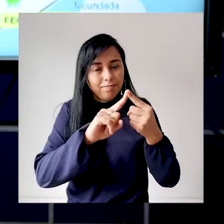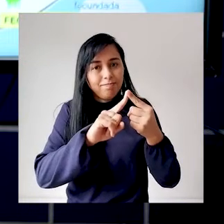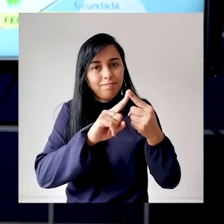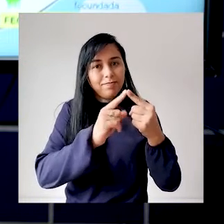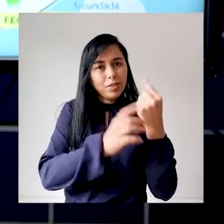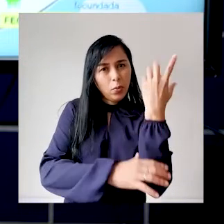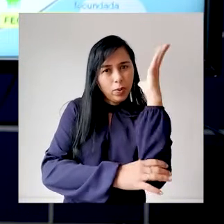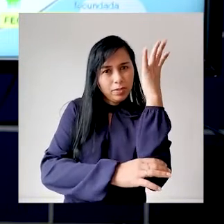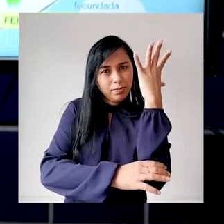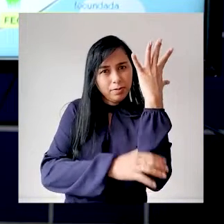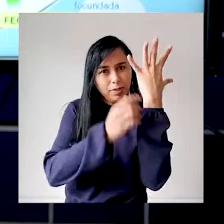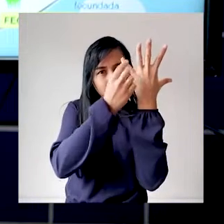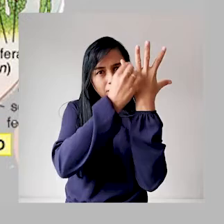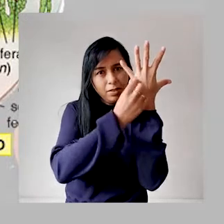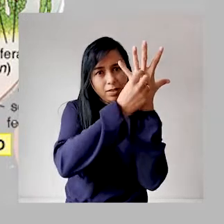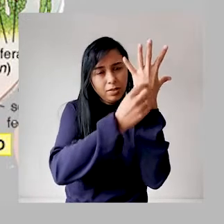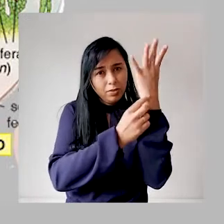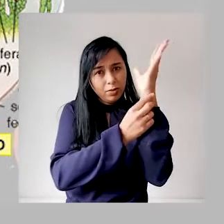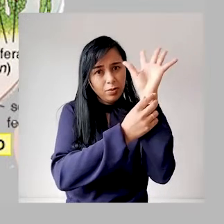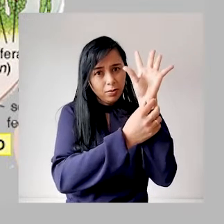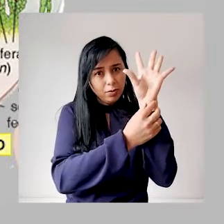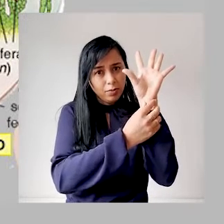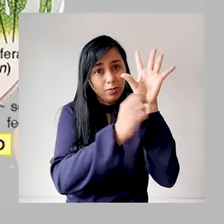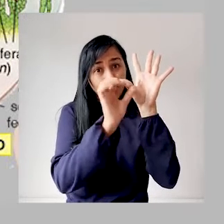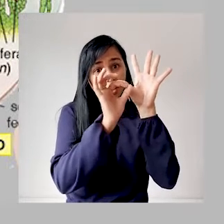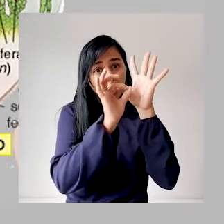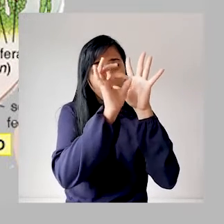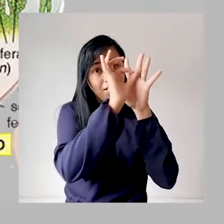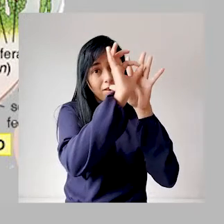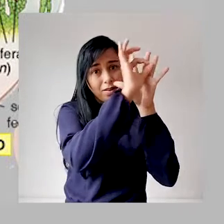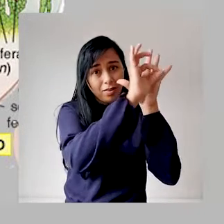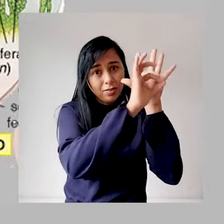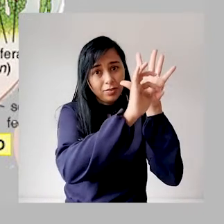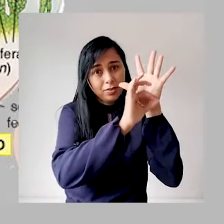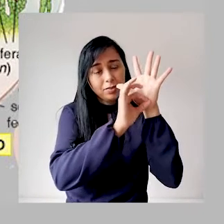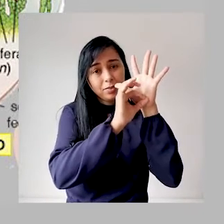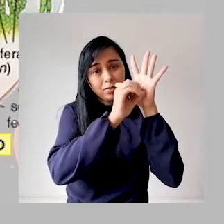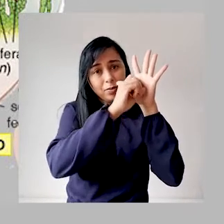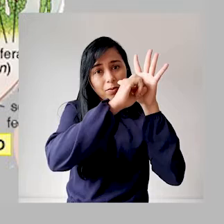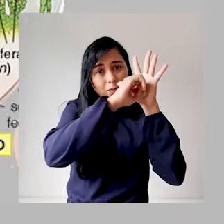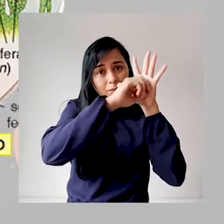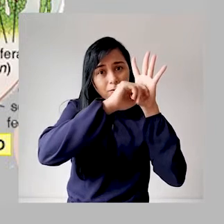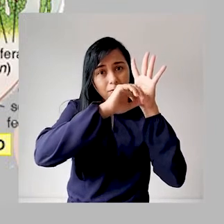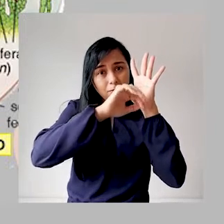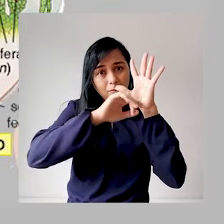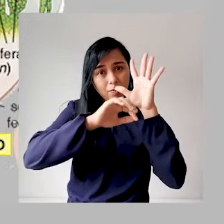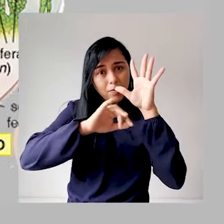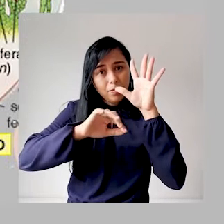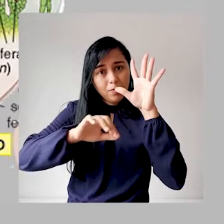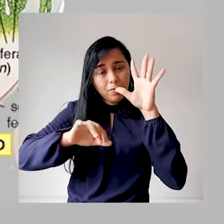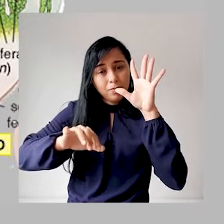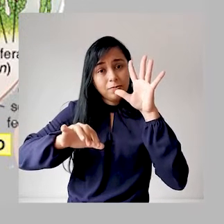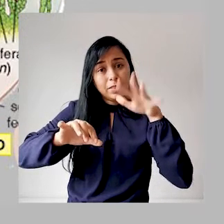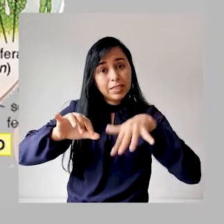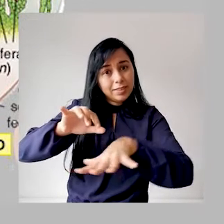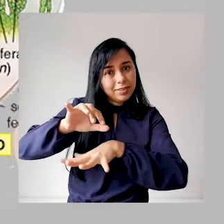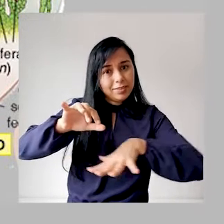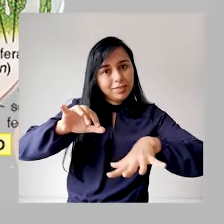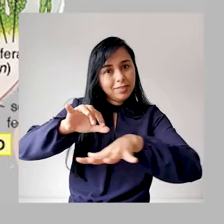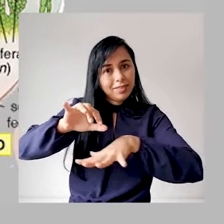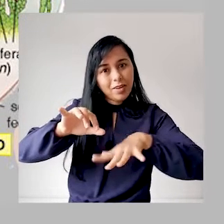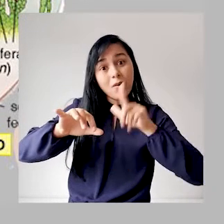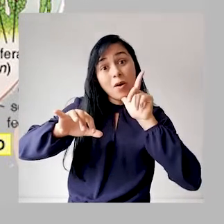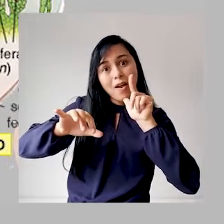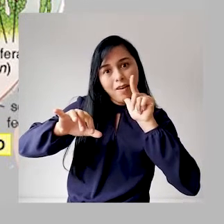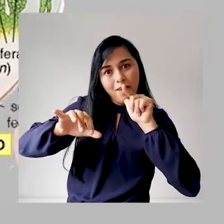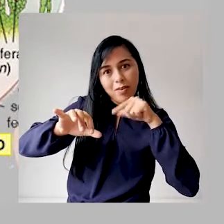esporos e por isso o seu nome. Os esporos vão acabar caindo em uma superfície que